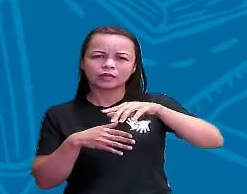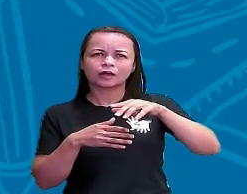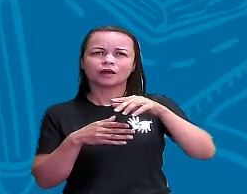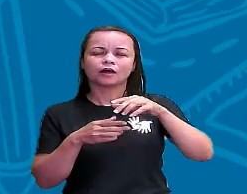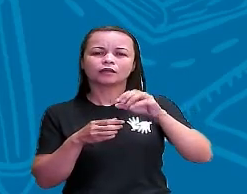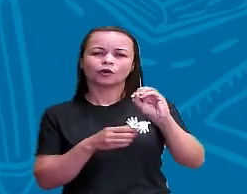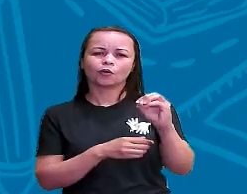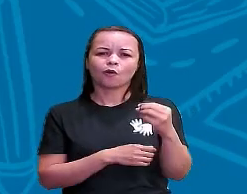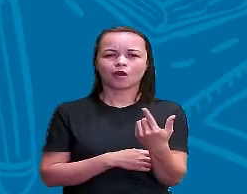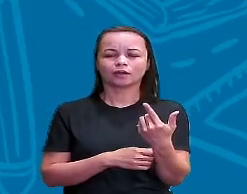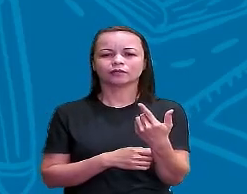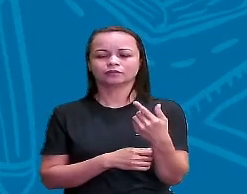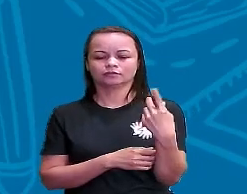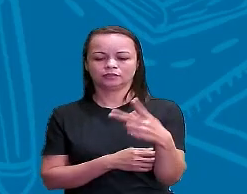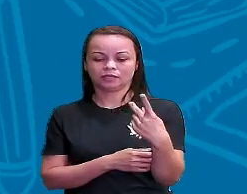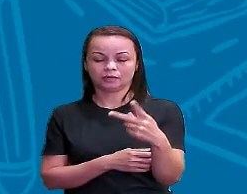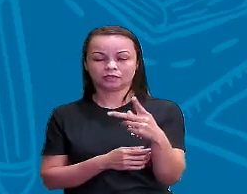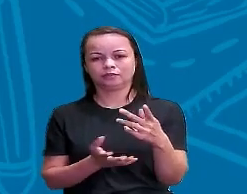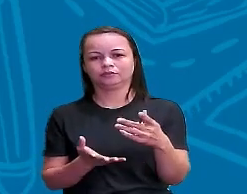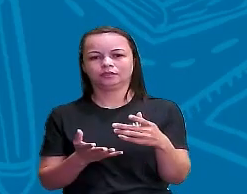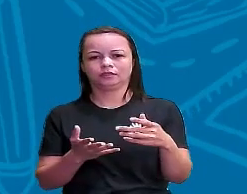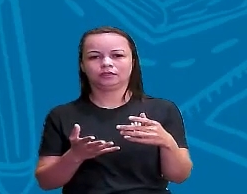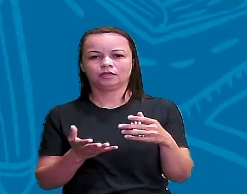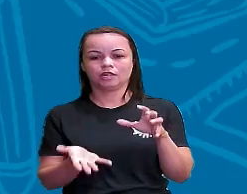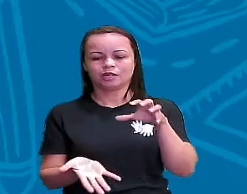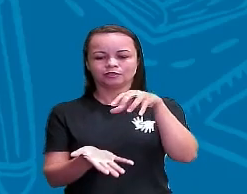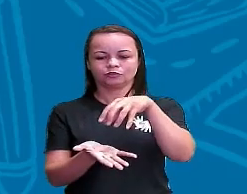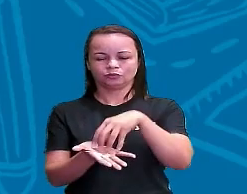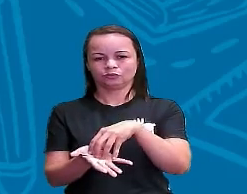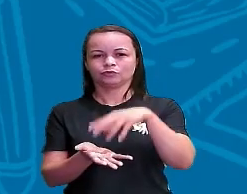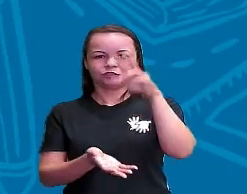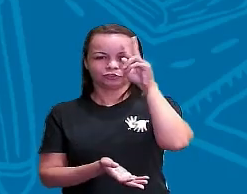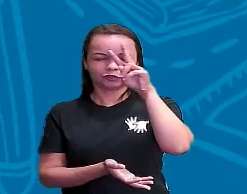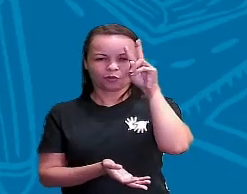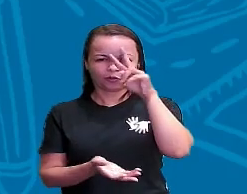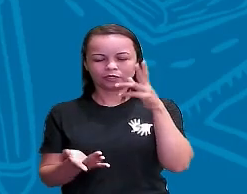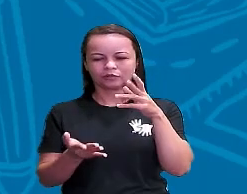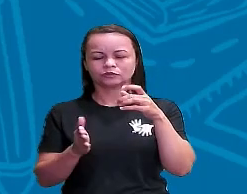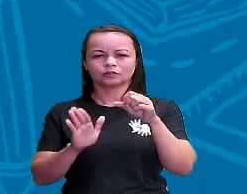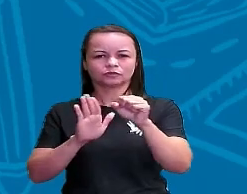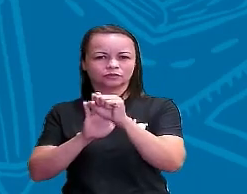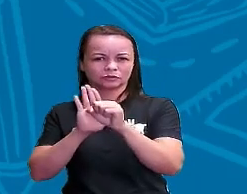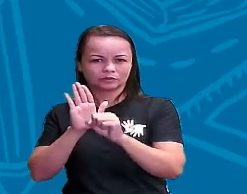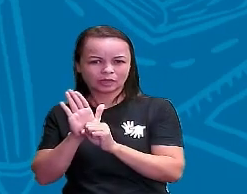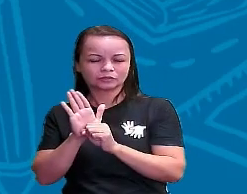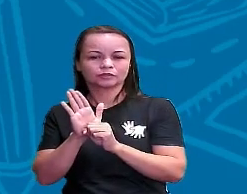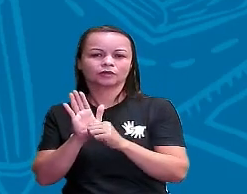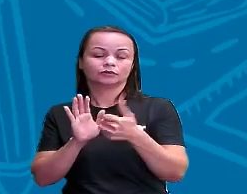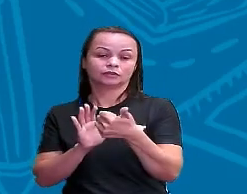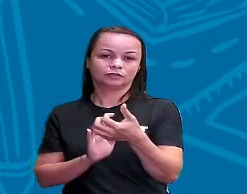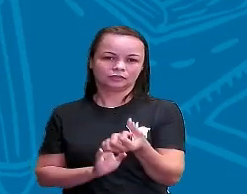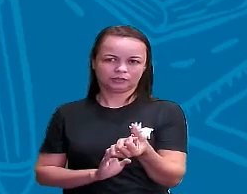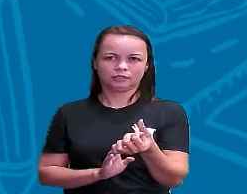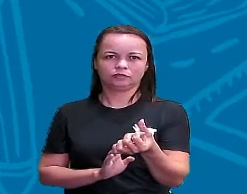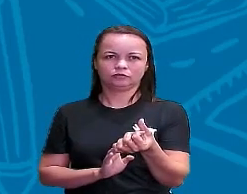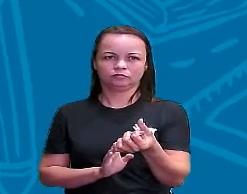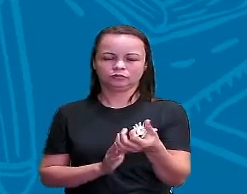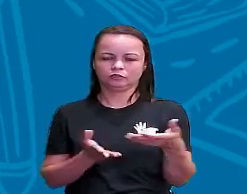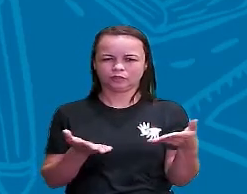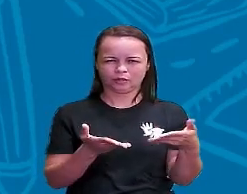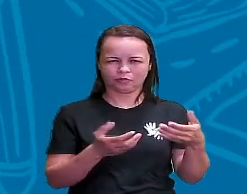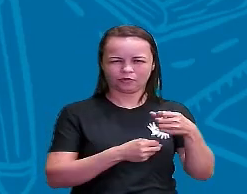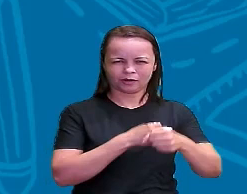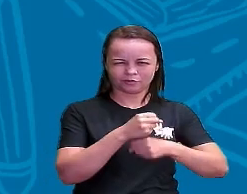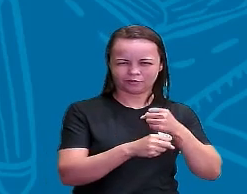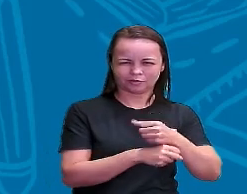de Olinda, daquele centro histórico, eles são datados do século XVI. Estamos no ano